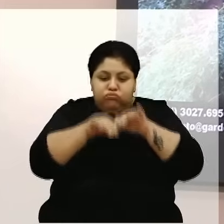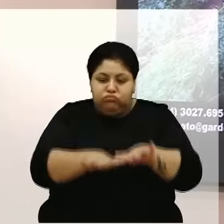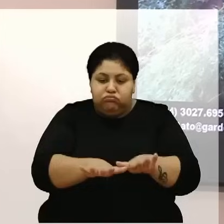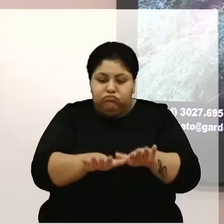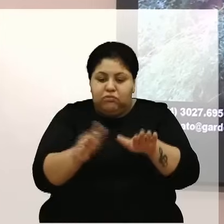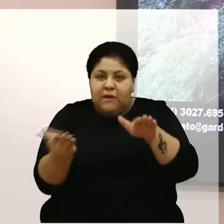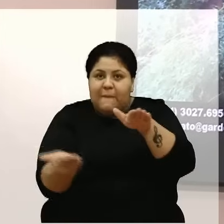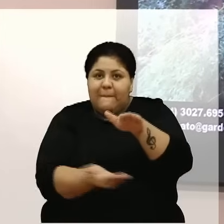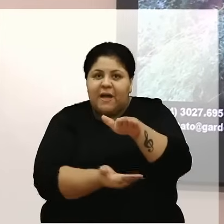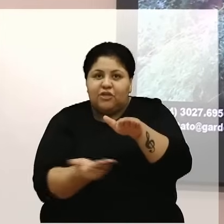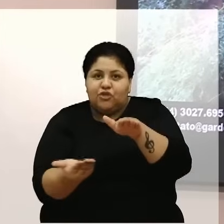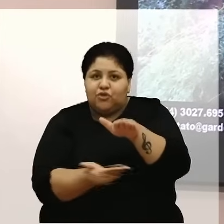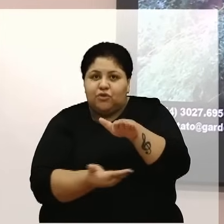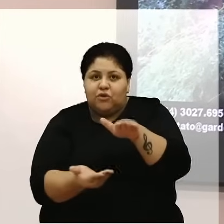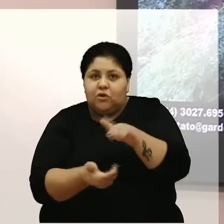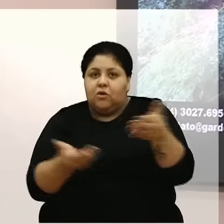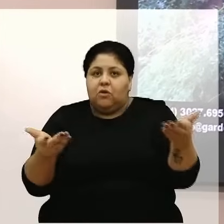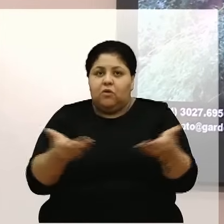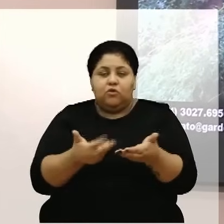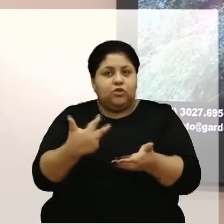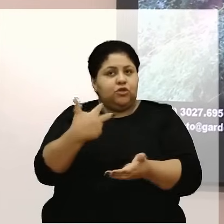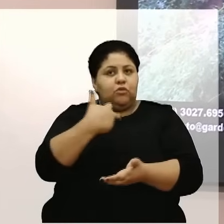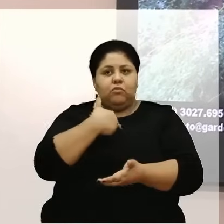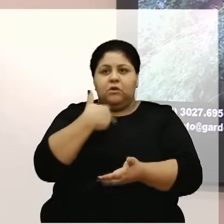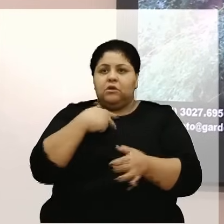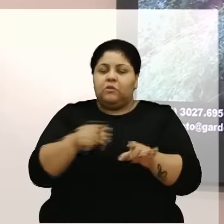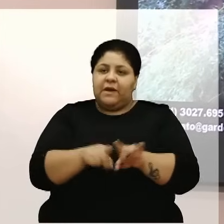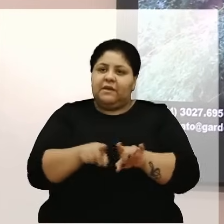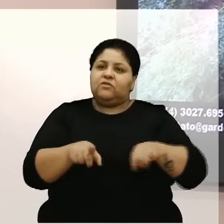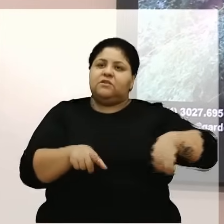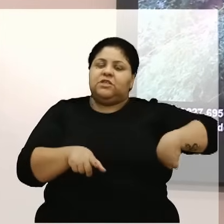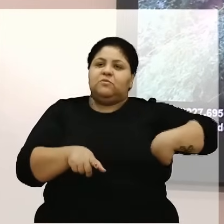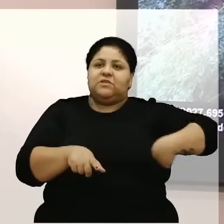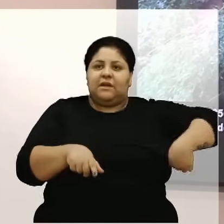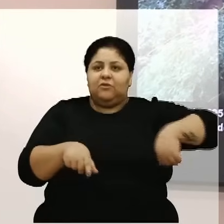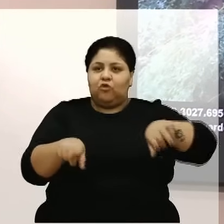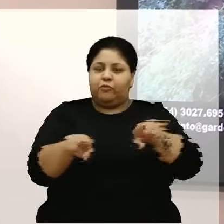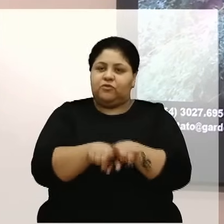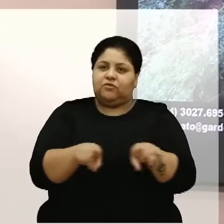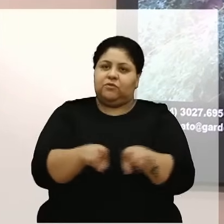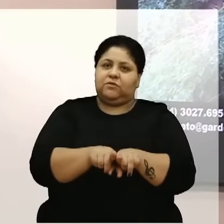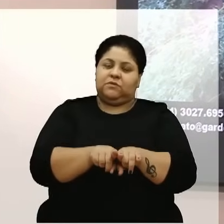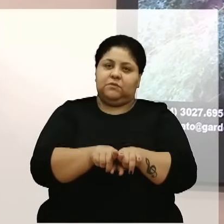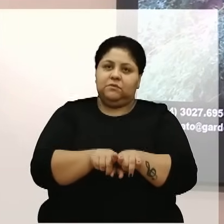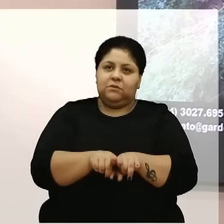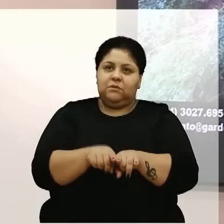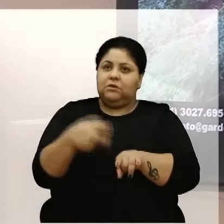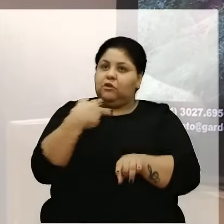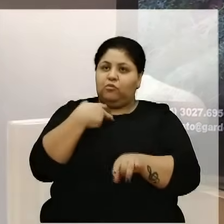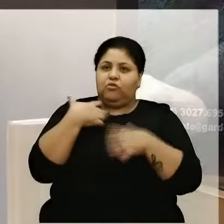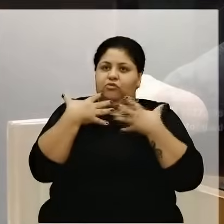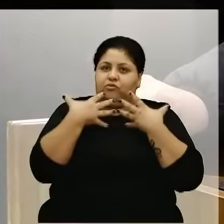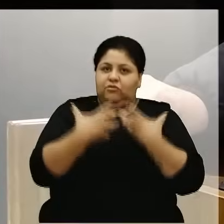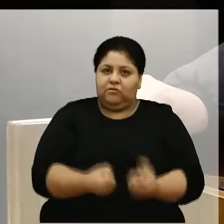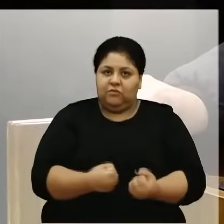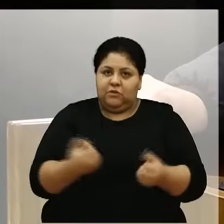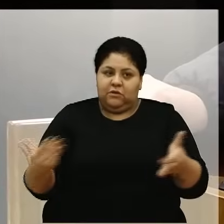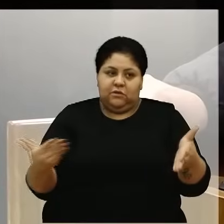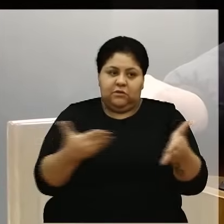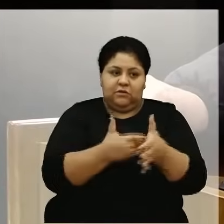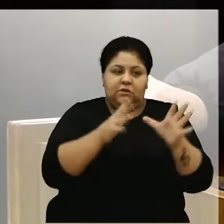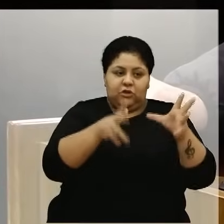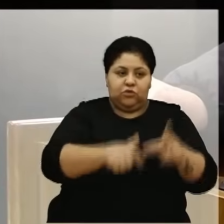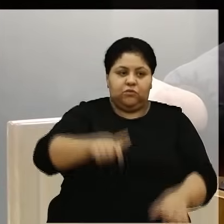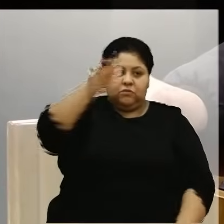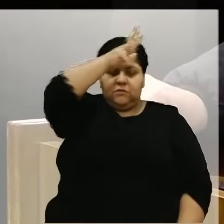hoje, nós não podemos nos dar o luxo, e foi o recado e a informação que a gente passou para o ministro dos Transportes, chegou ao